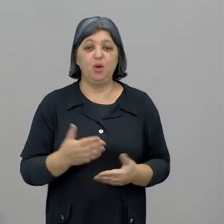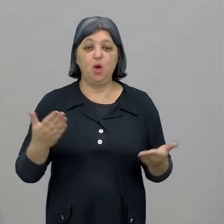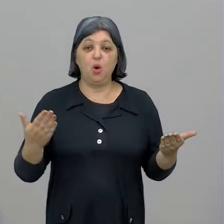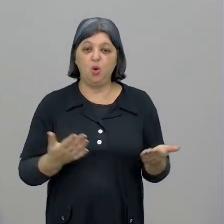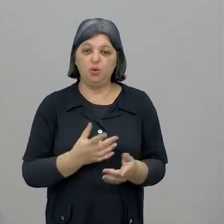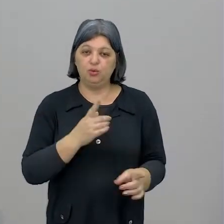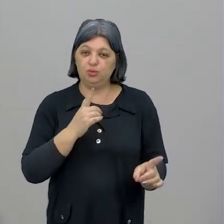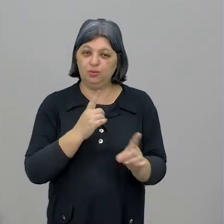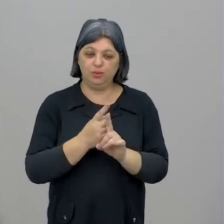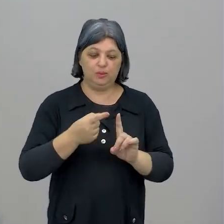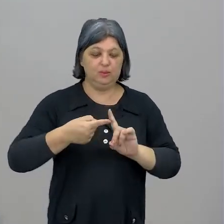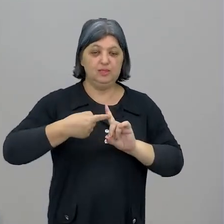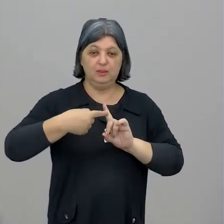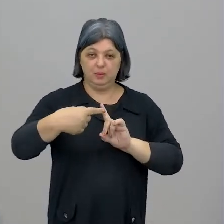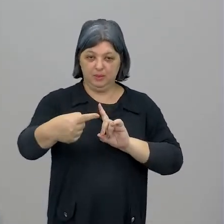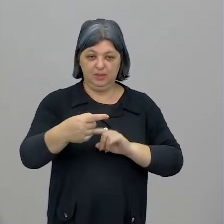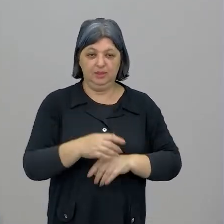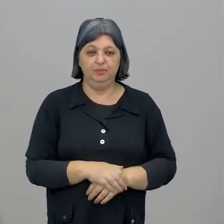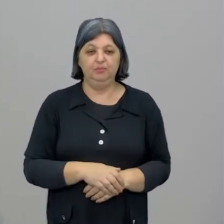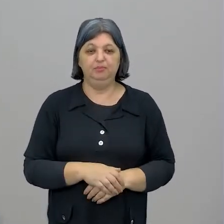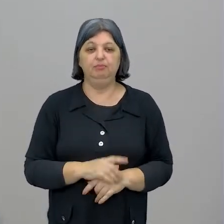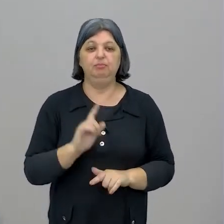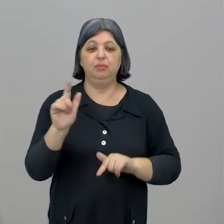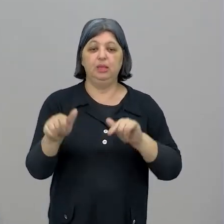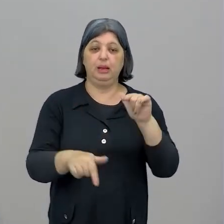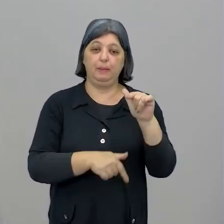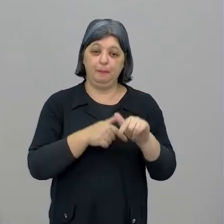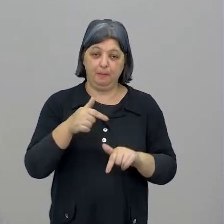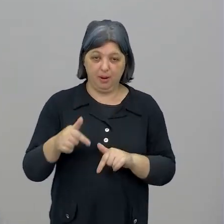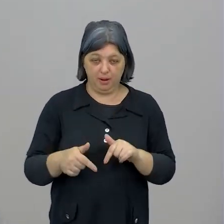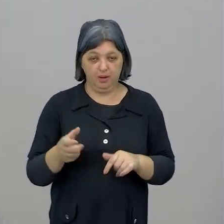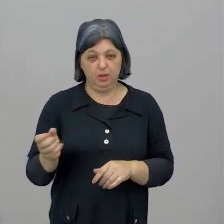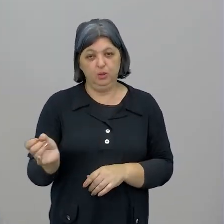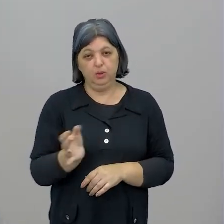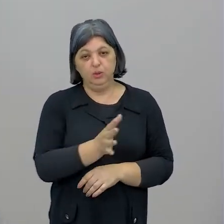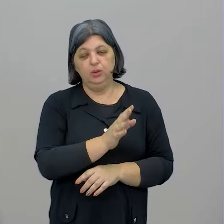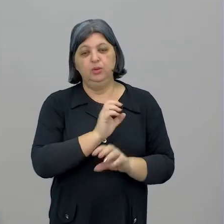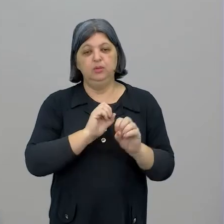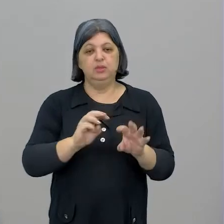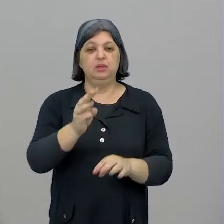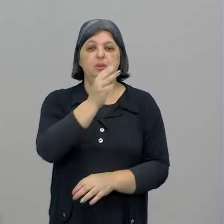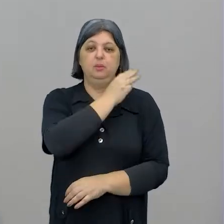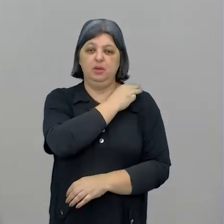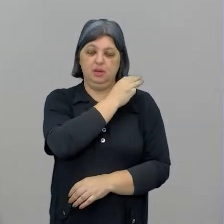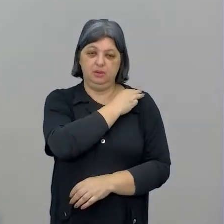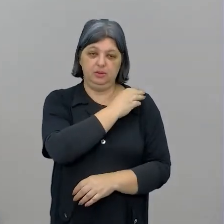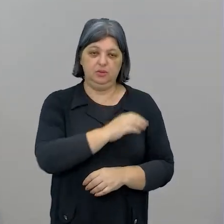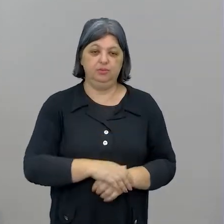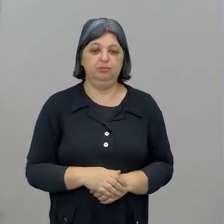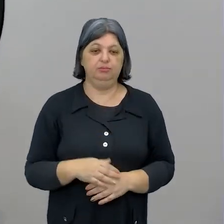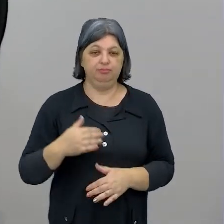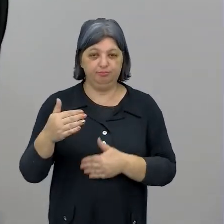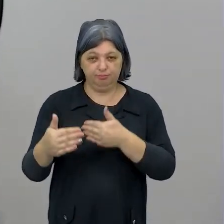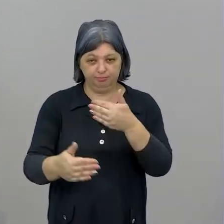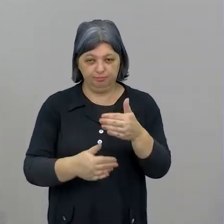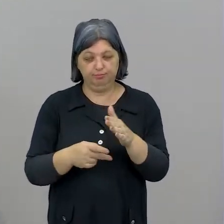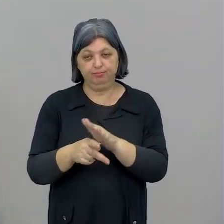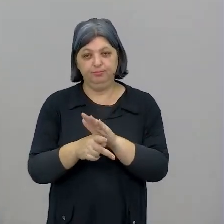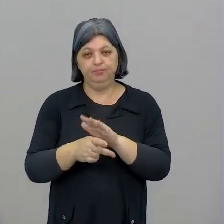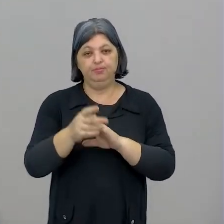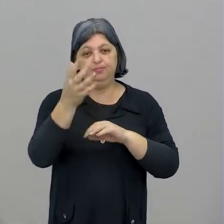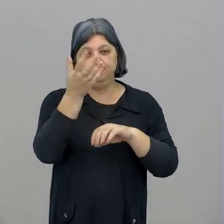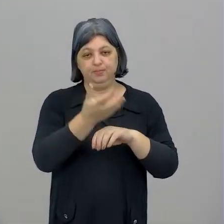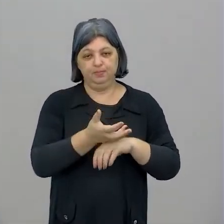encontro semanal com esse trabalho do novo ensino médio, essa trajetória dos